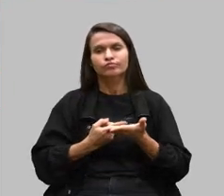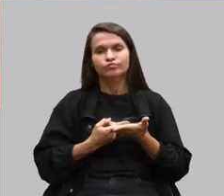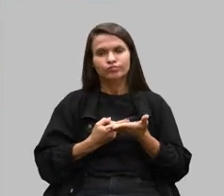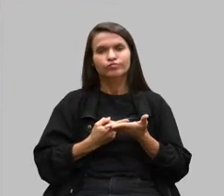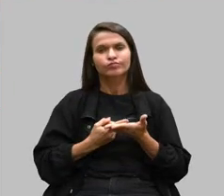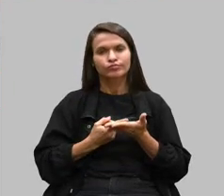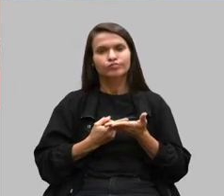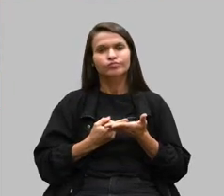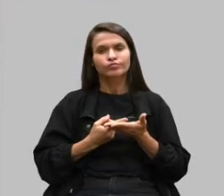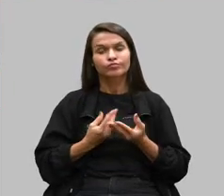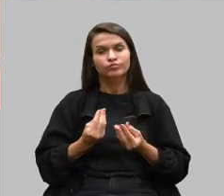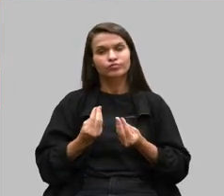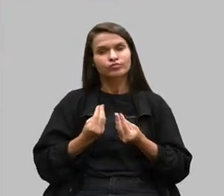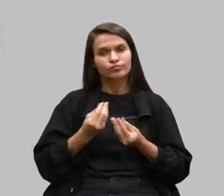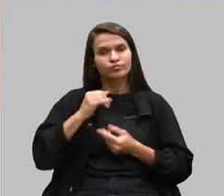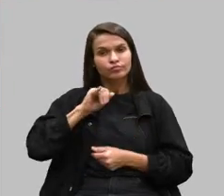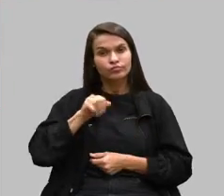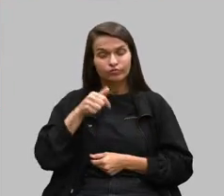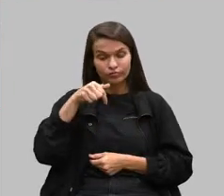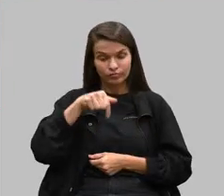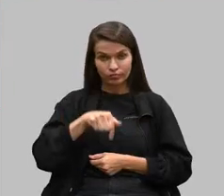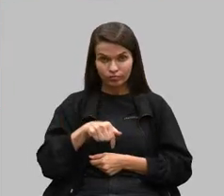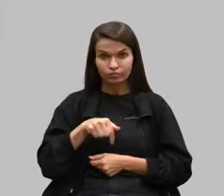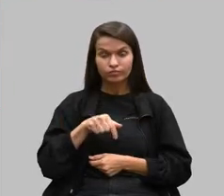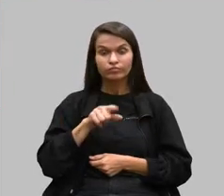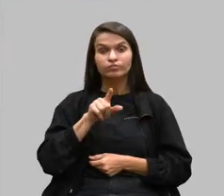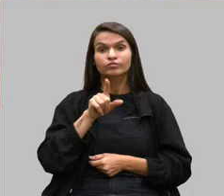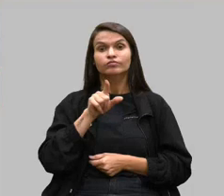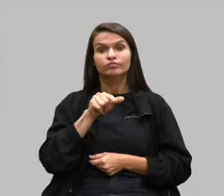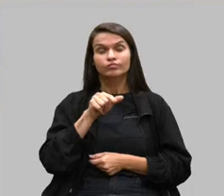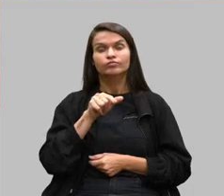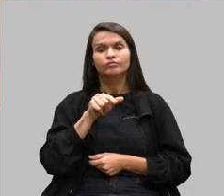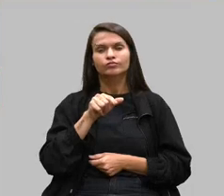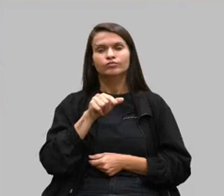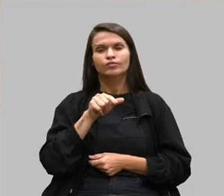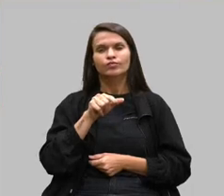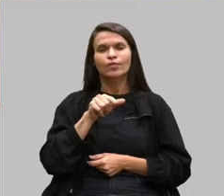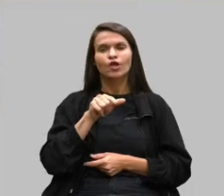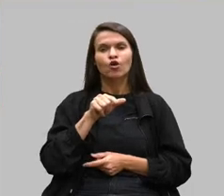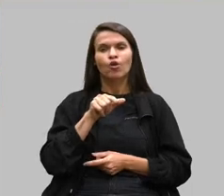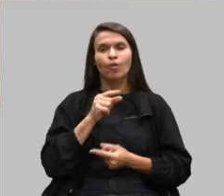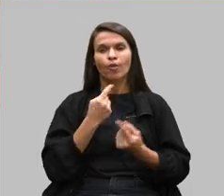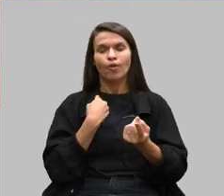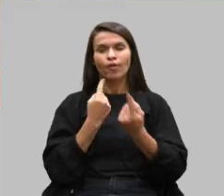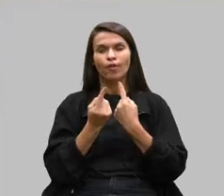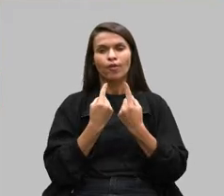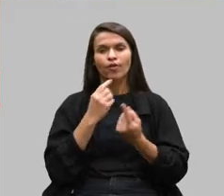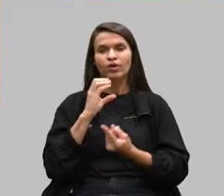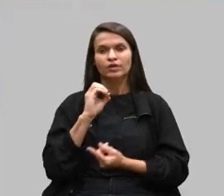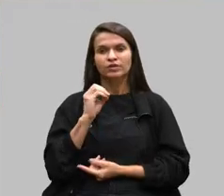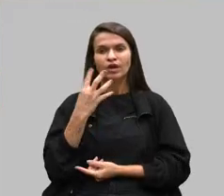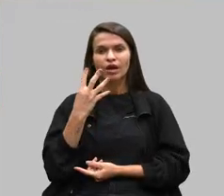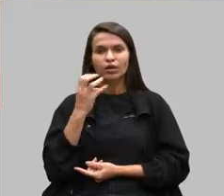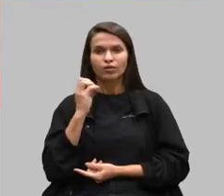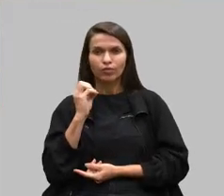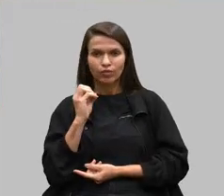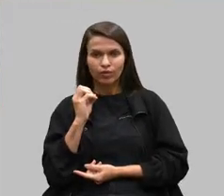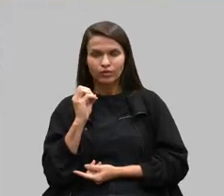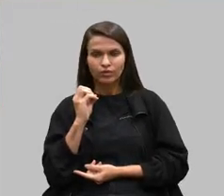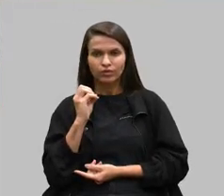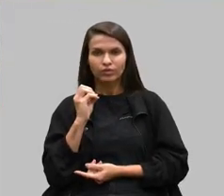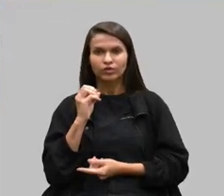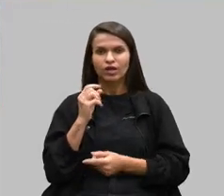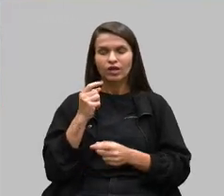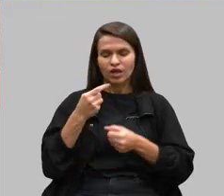de nos proporcionar essa oportunidade aqui é a questão do Trevo na 040 de quem sai de bom